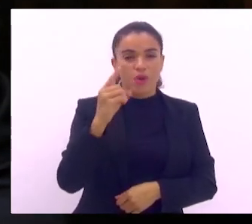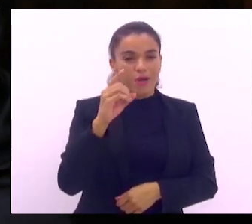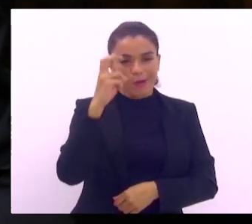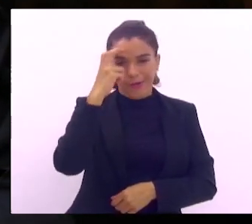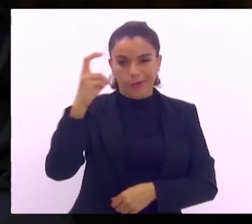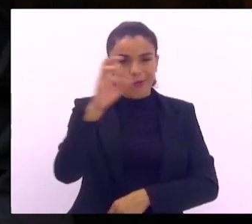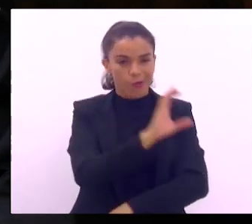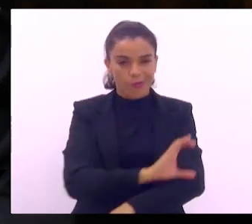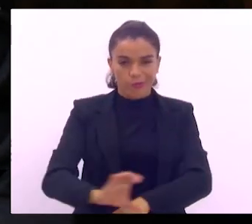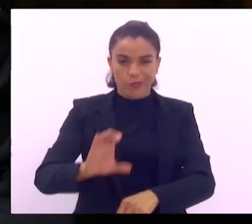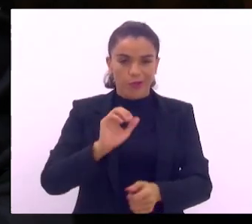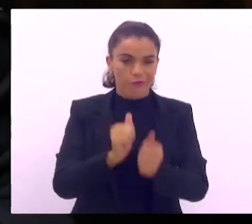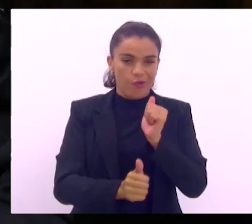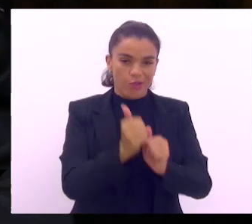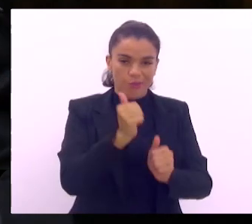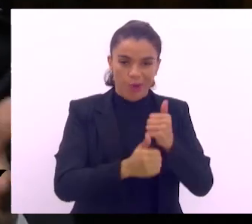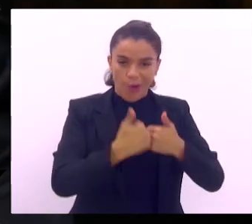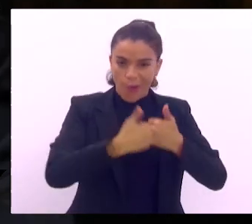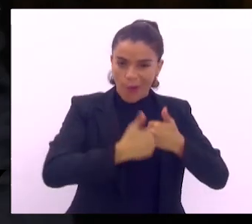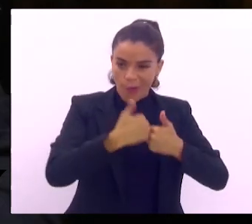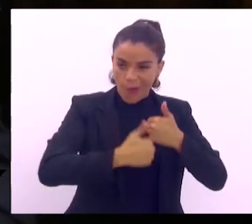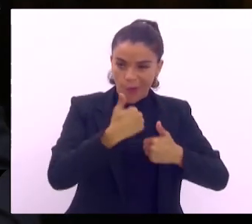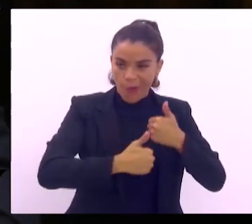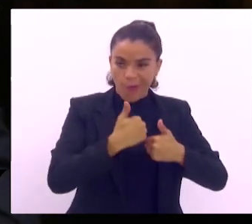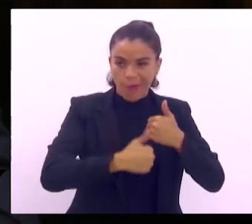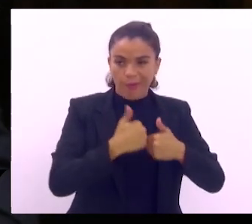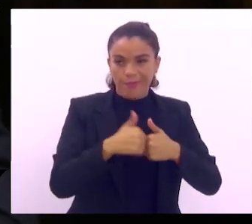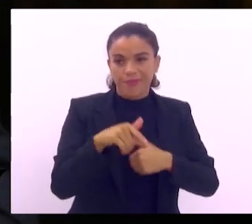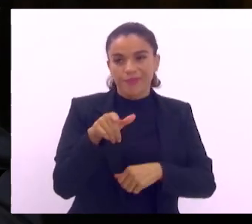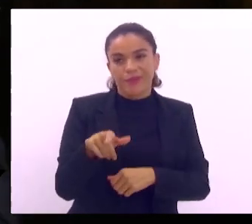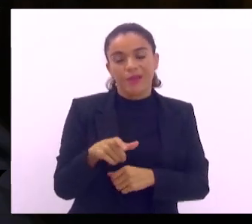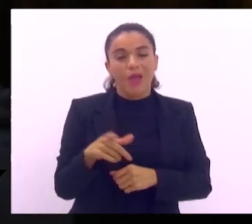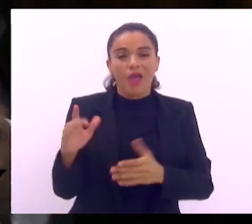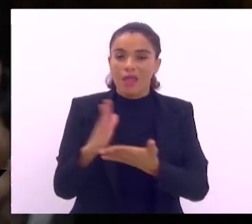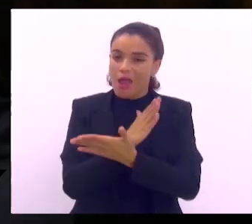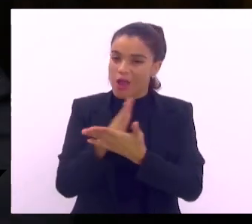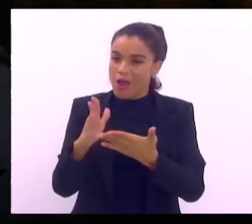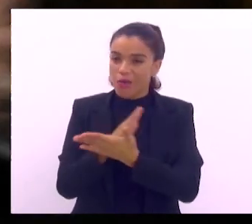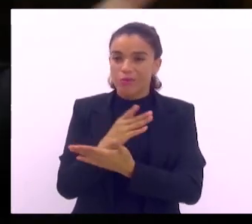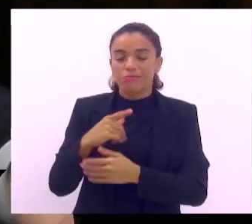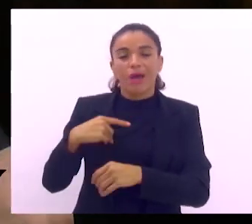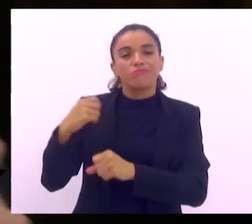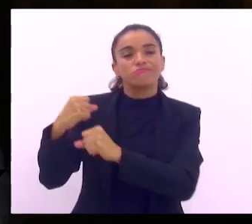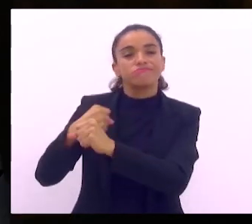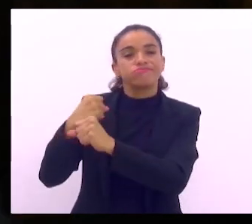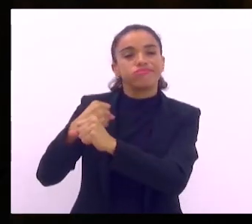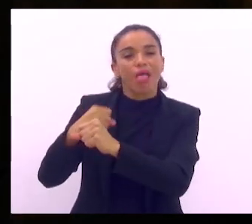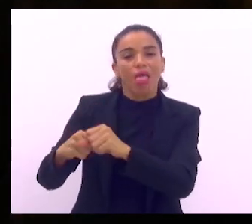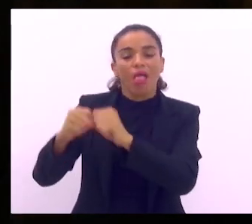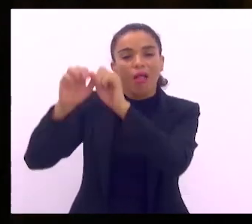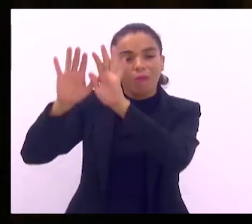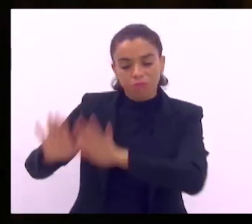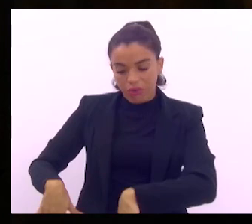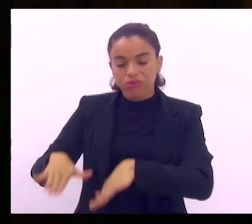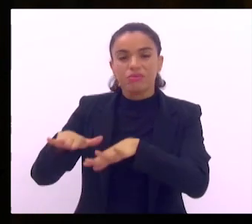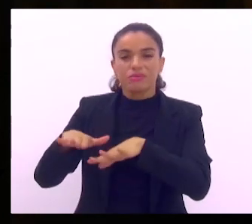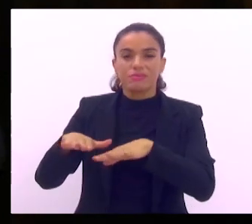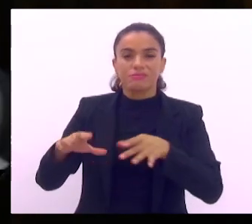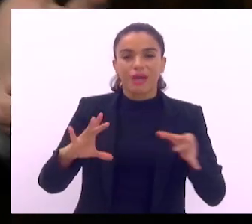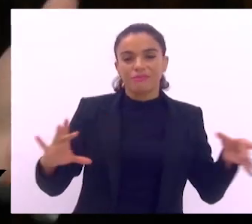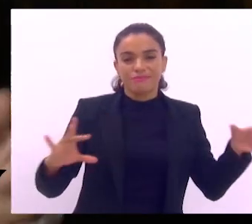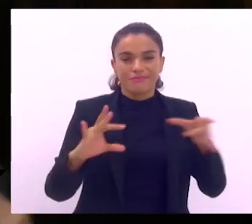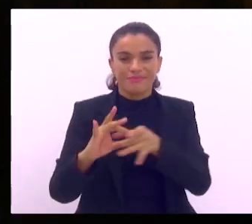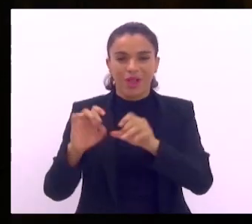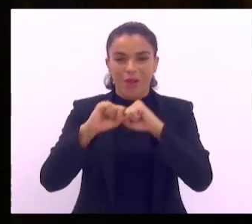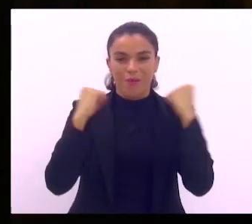futebol, onde para muitos o Célio de Barros já teria sido colocado abaixo para fazer um bulevar de dispersão do Maracanã. Quem